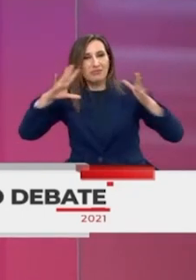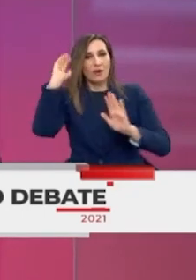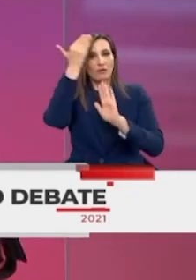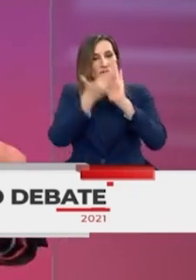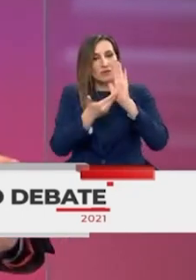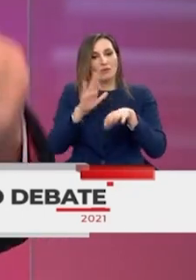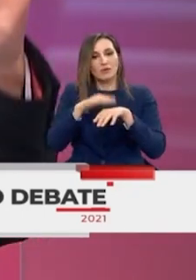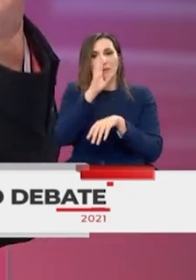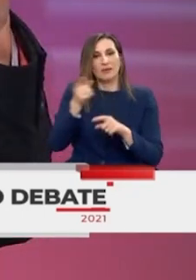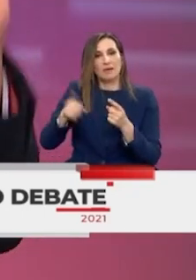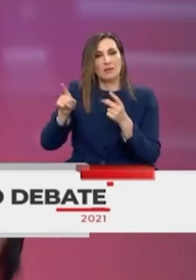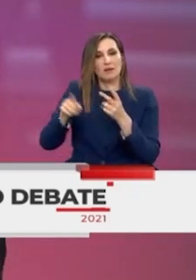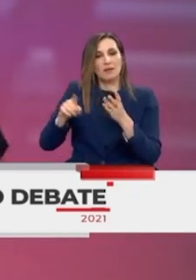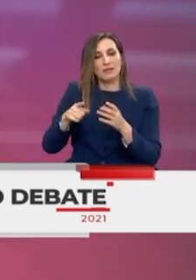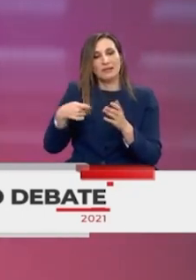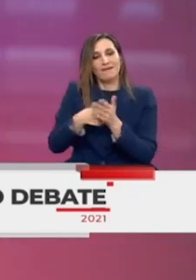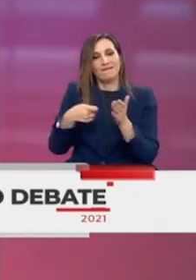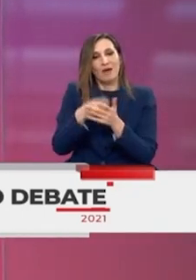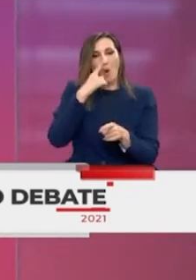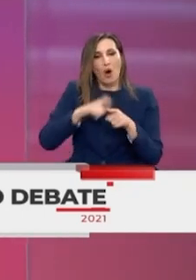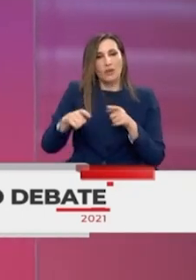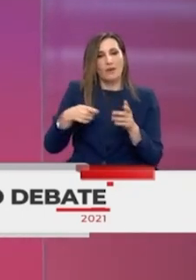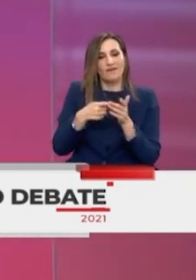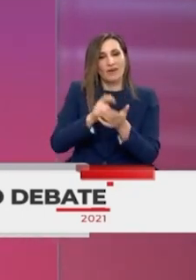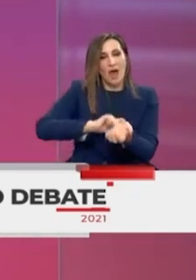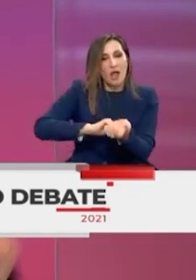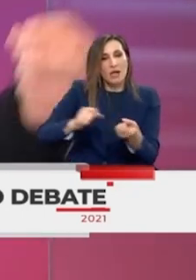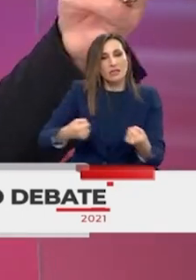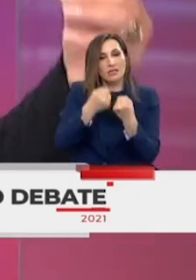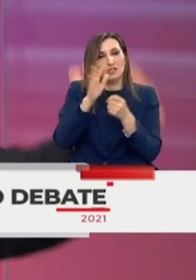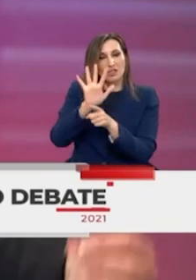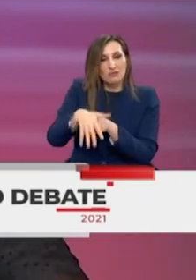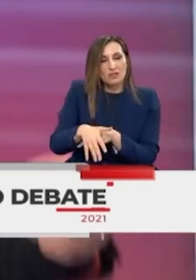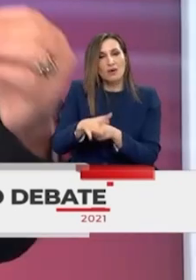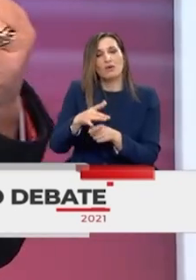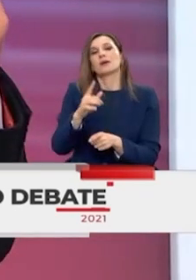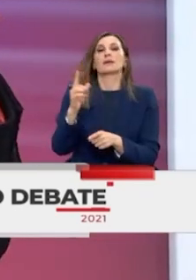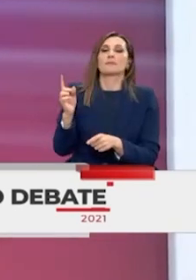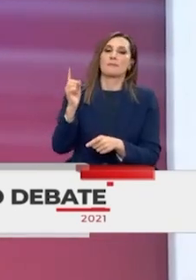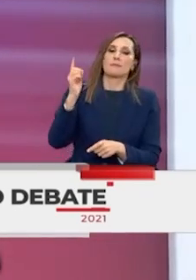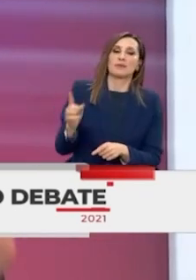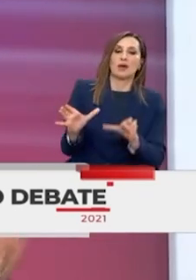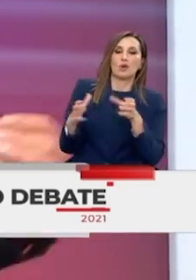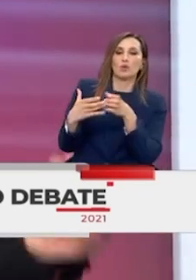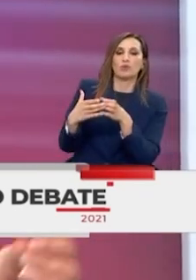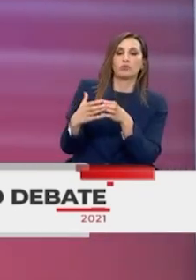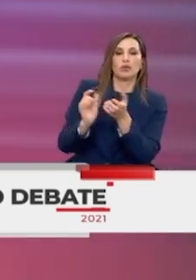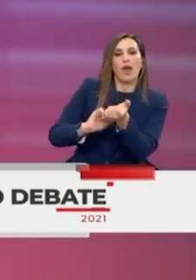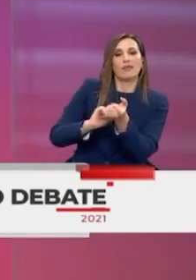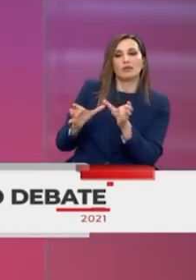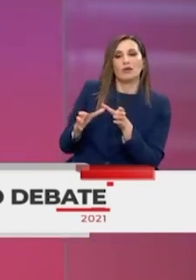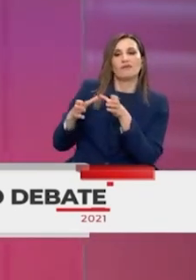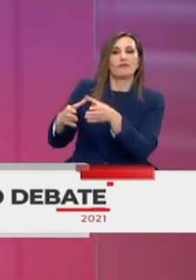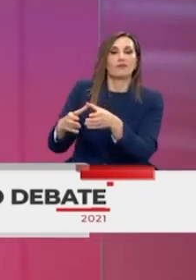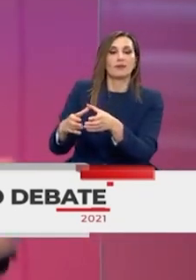pela prática reiterada de incitamento ao ódio racista, à discriminação, ao confinamento de grupos étnicos no nosso país, como